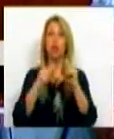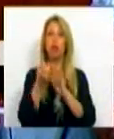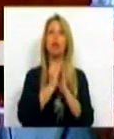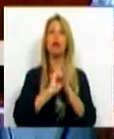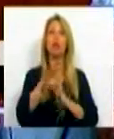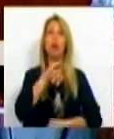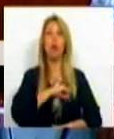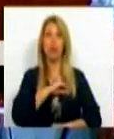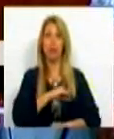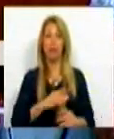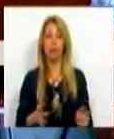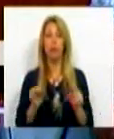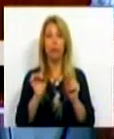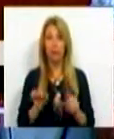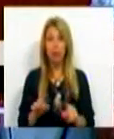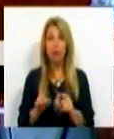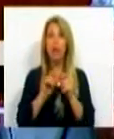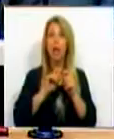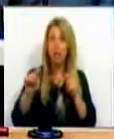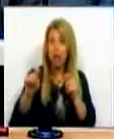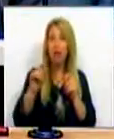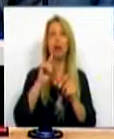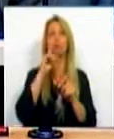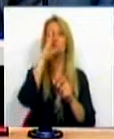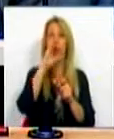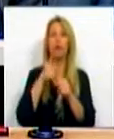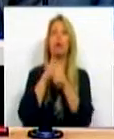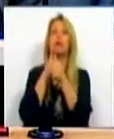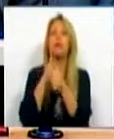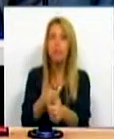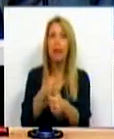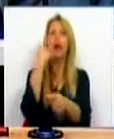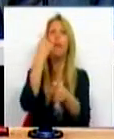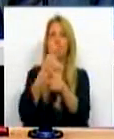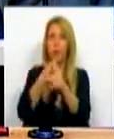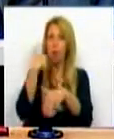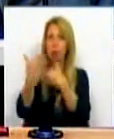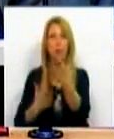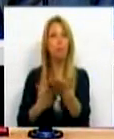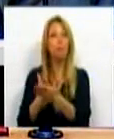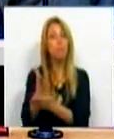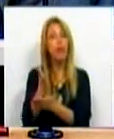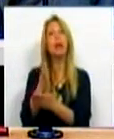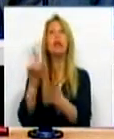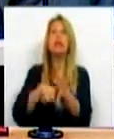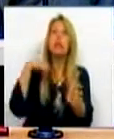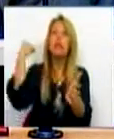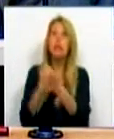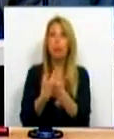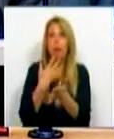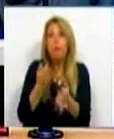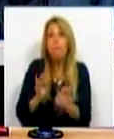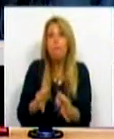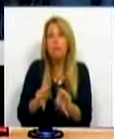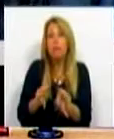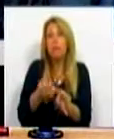essa a linha que o Governo vai seguir, é exatamente essa a linha que o Governo vai manter sempre que tiver que adotar medidas